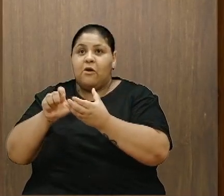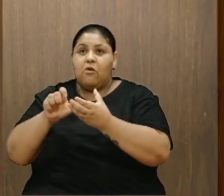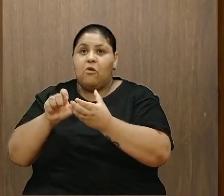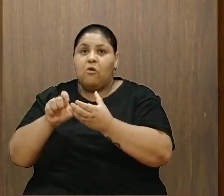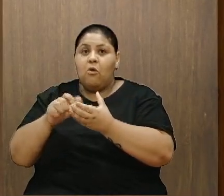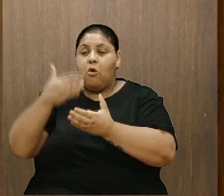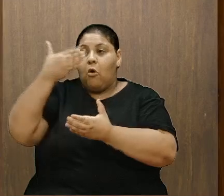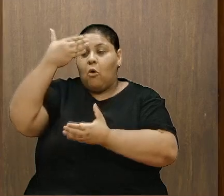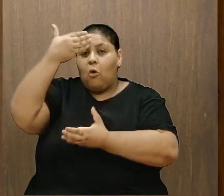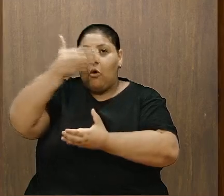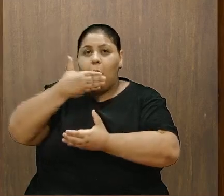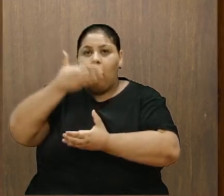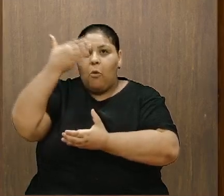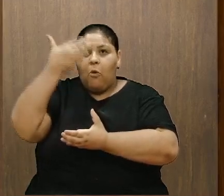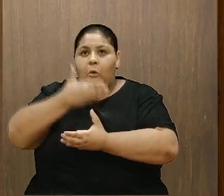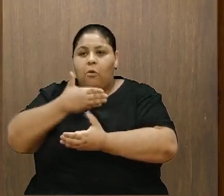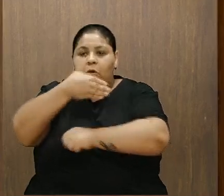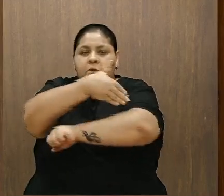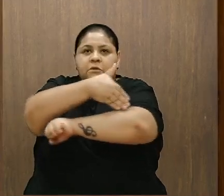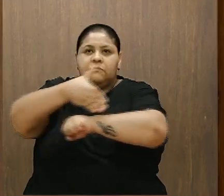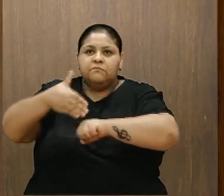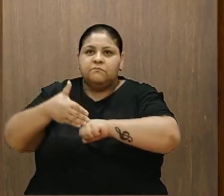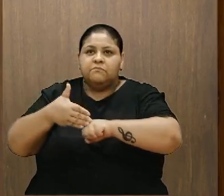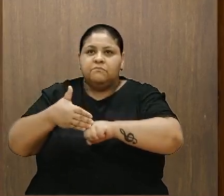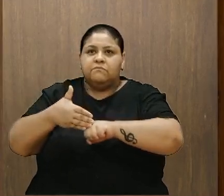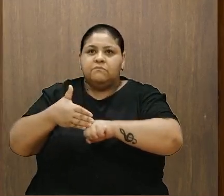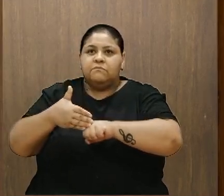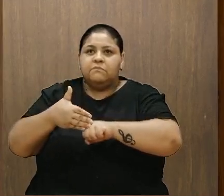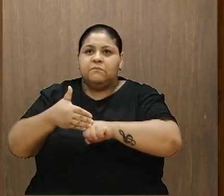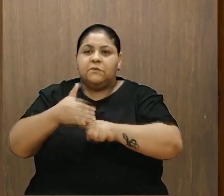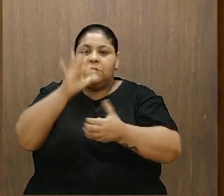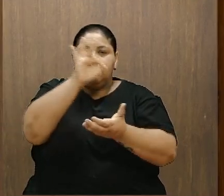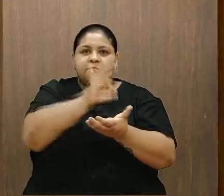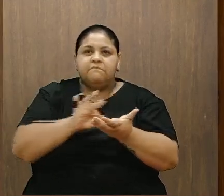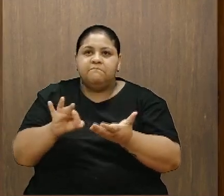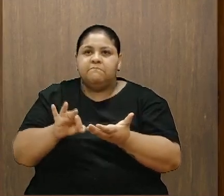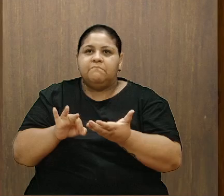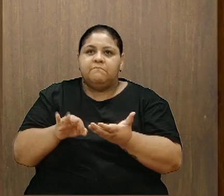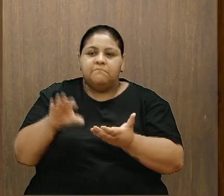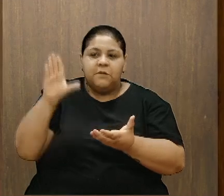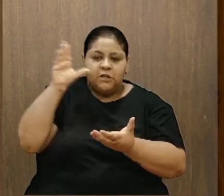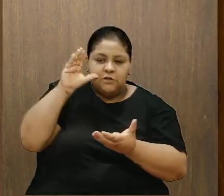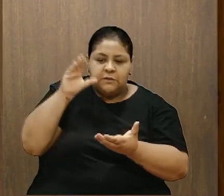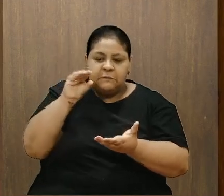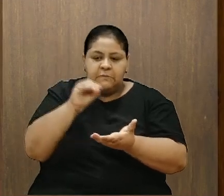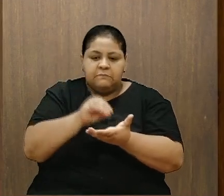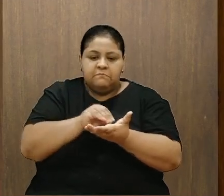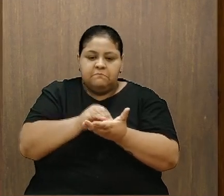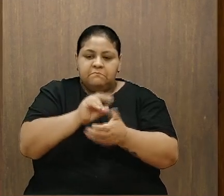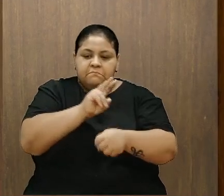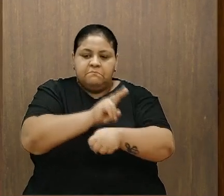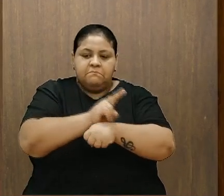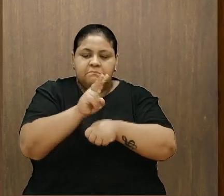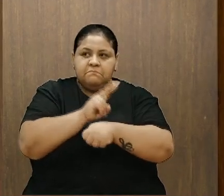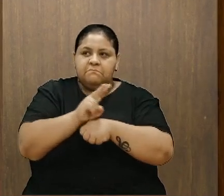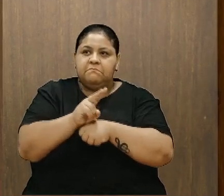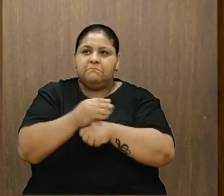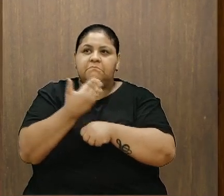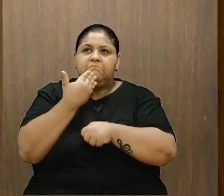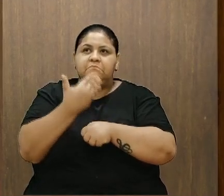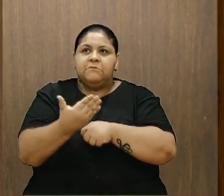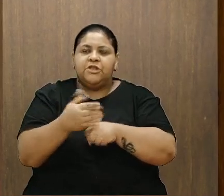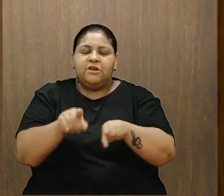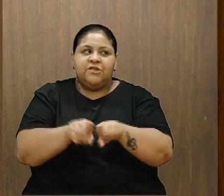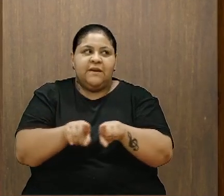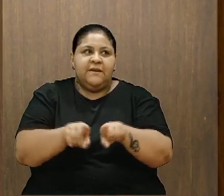comunidade, de pais, sobrinhos, tios, e matriculam. E a gente vê a falta de vagas. Então, eu sugeri e reitero minha sugestão à secretária que